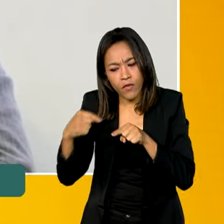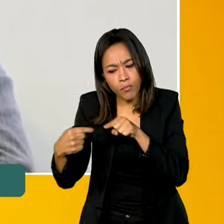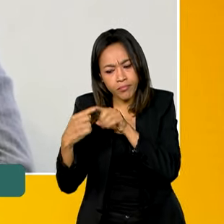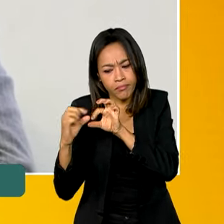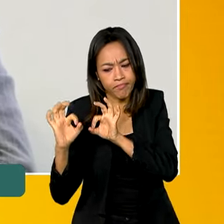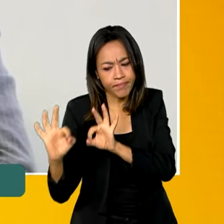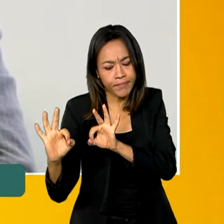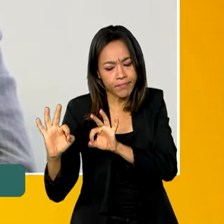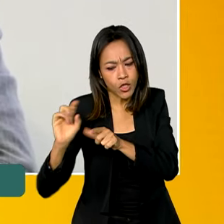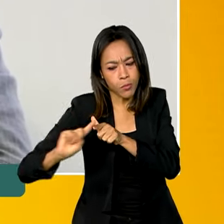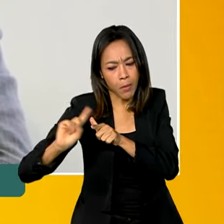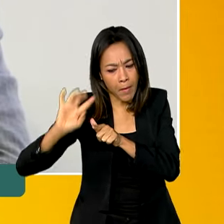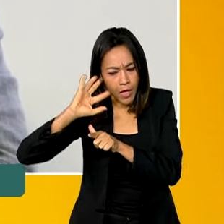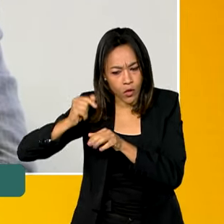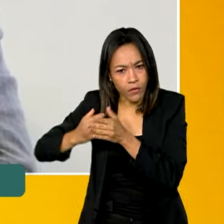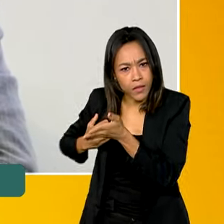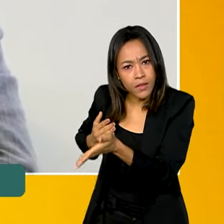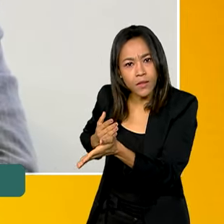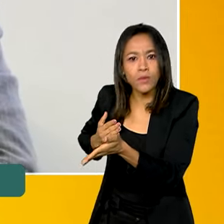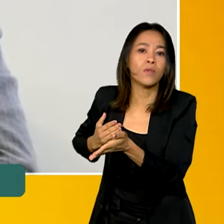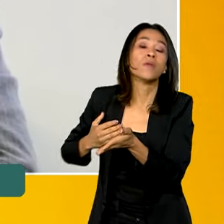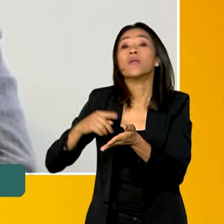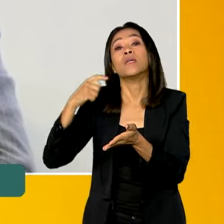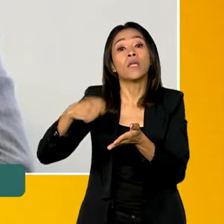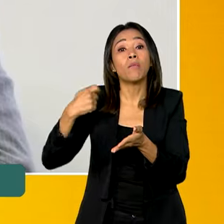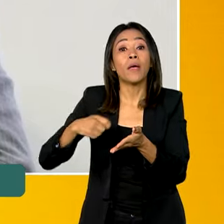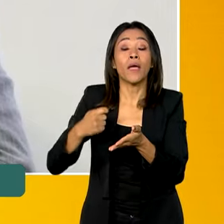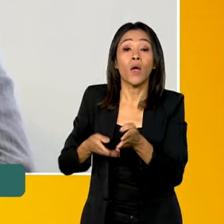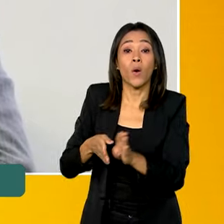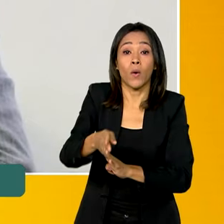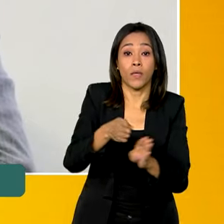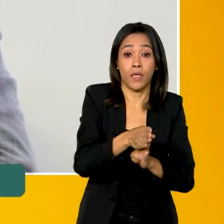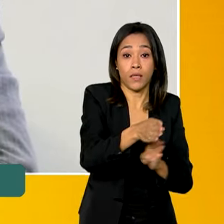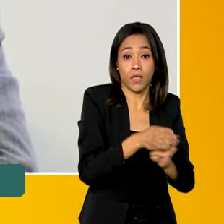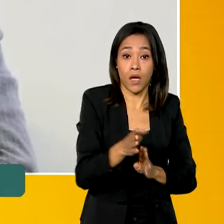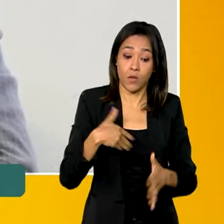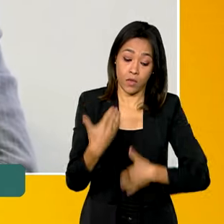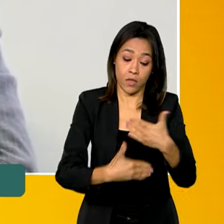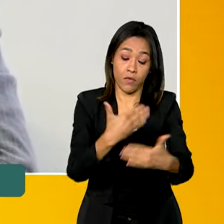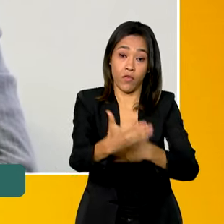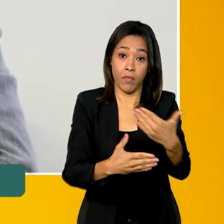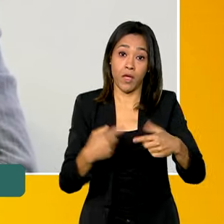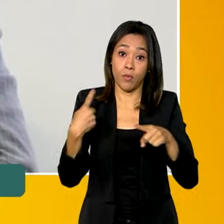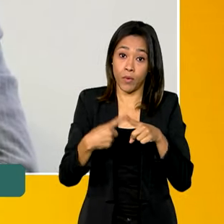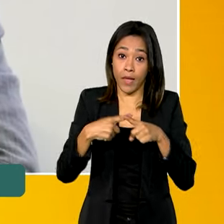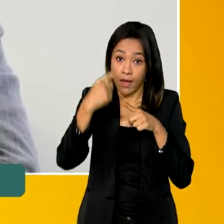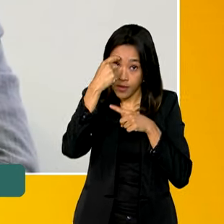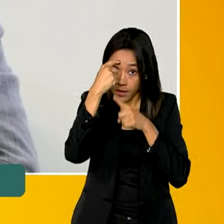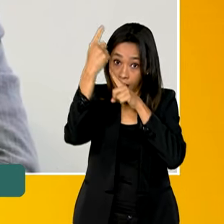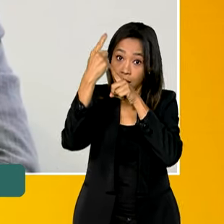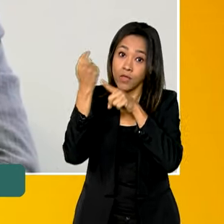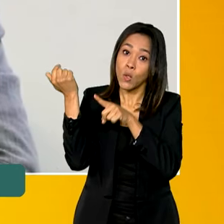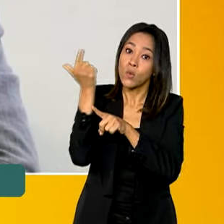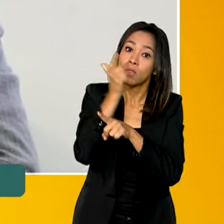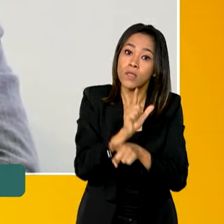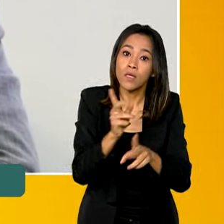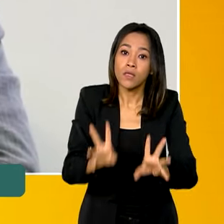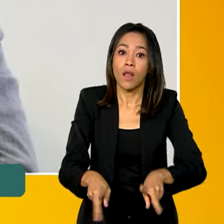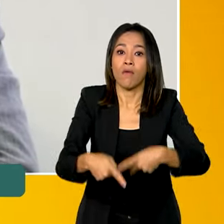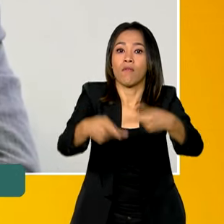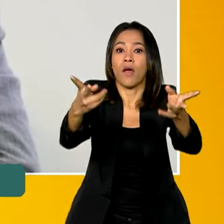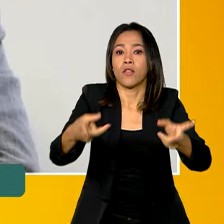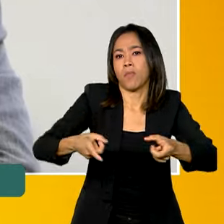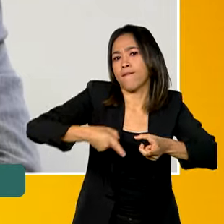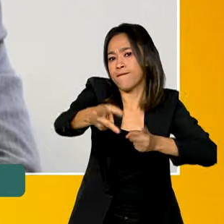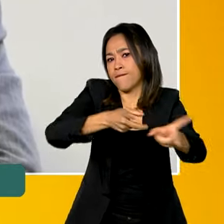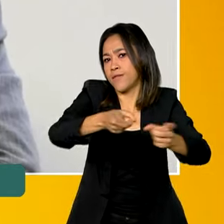ah auxiliar no desenvolvimento para que essas ideias consigam alcançar o mercado consigam a se relacionar com as